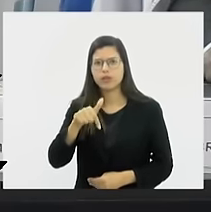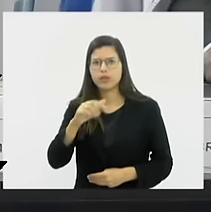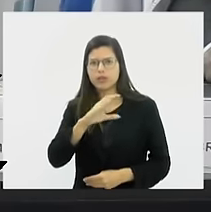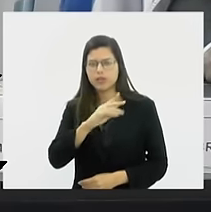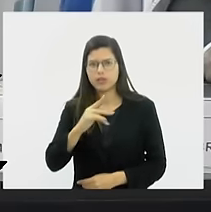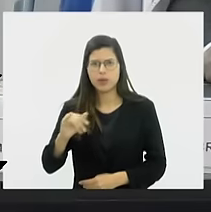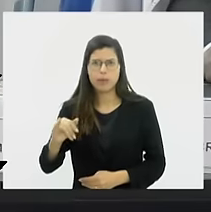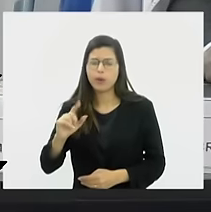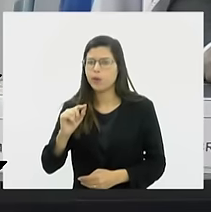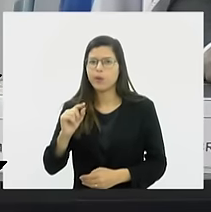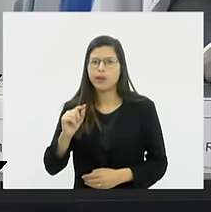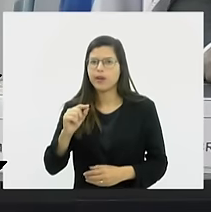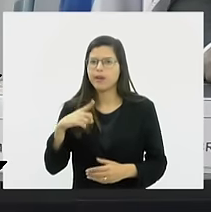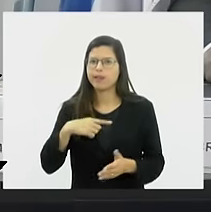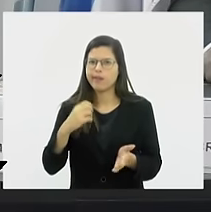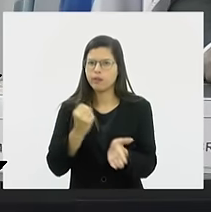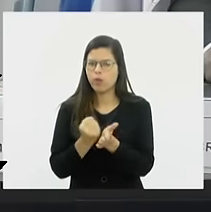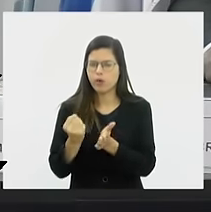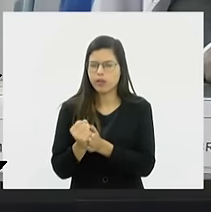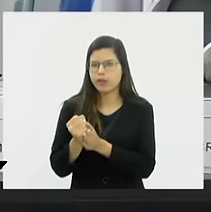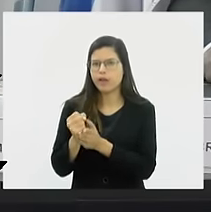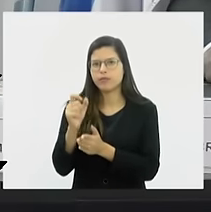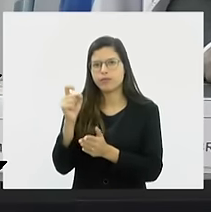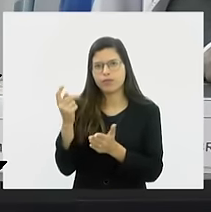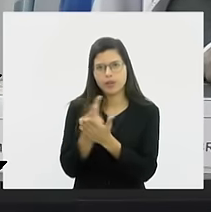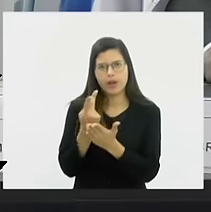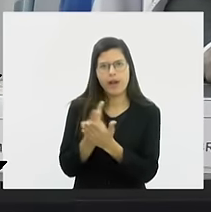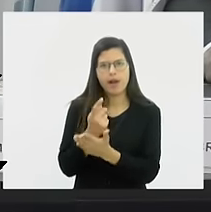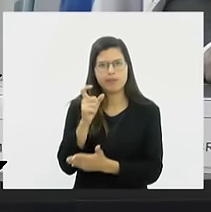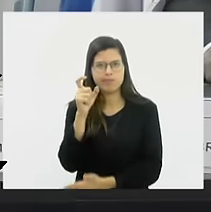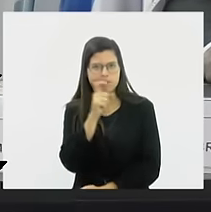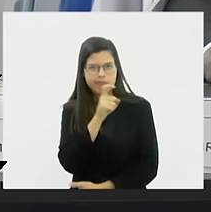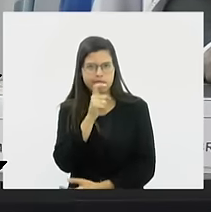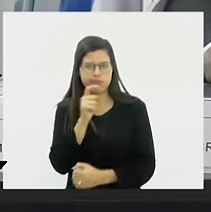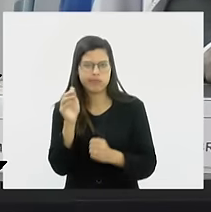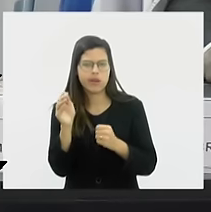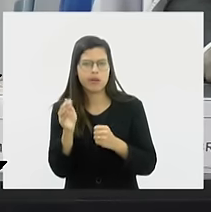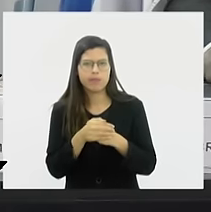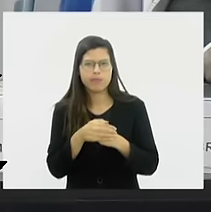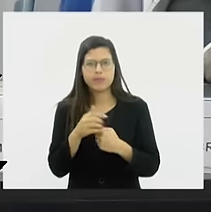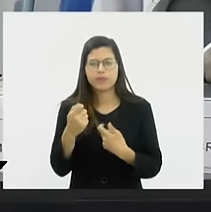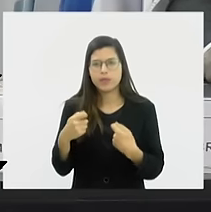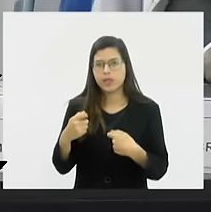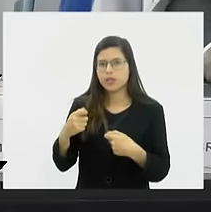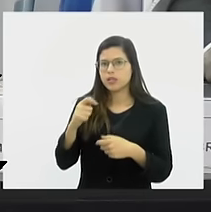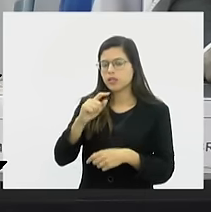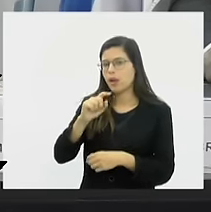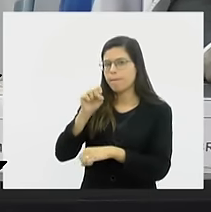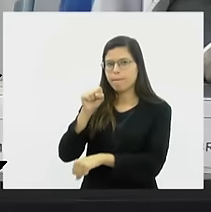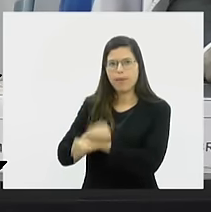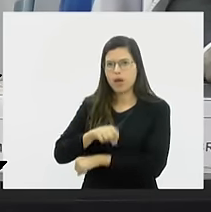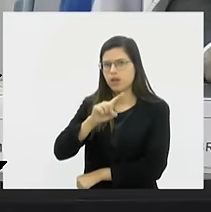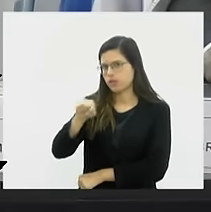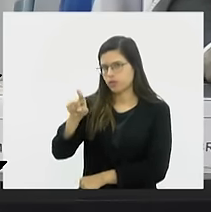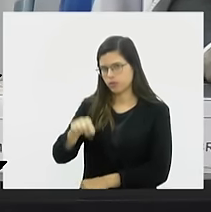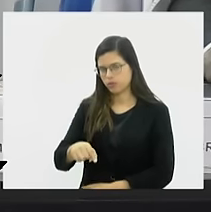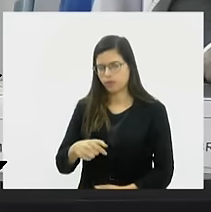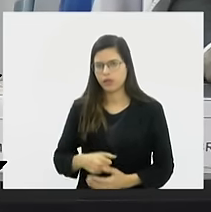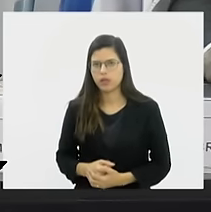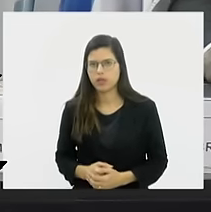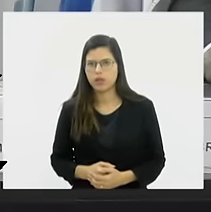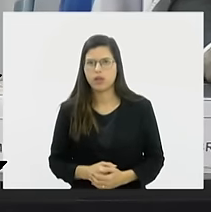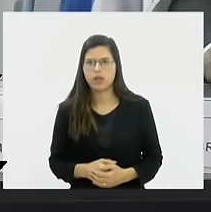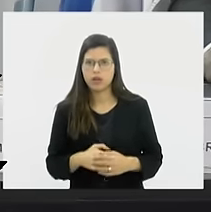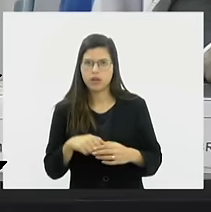de obscuro nesse contrato, o que há de temerário nesse contrato, que possa suspender essa excrescência que se faz pela população